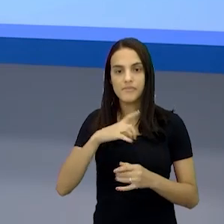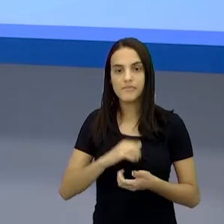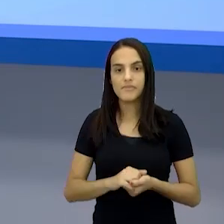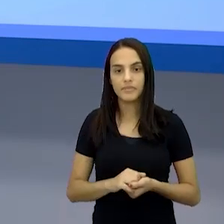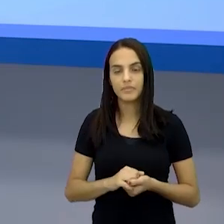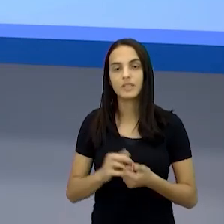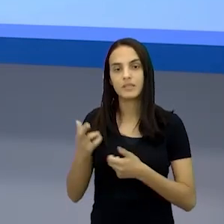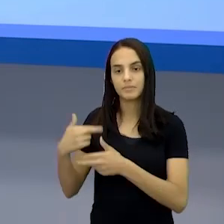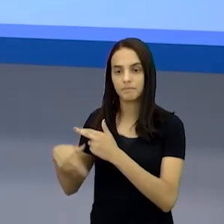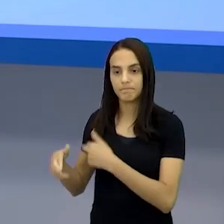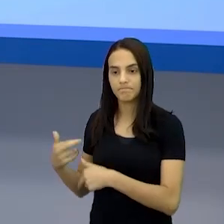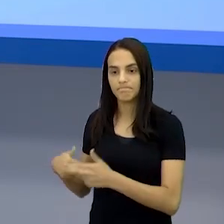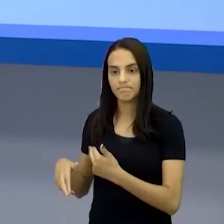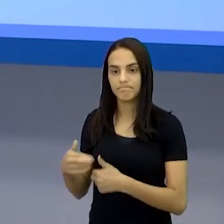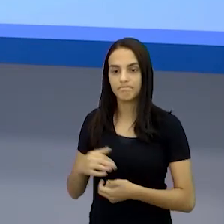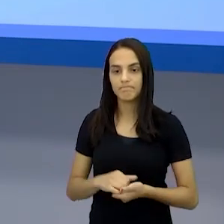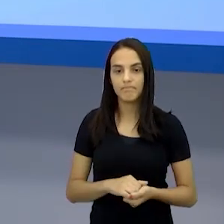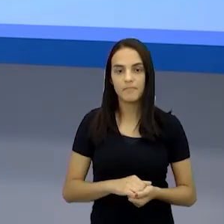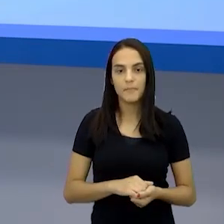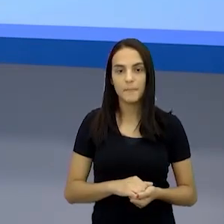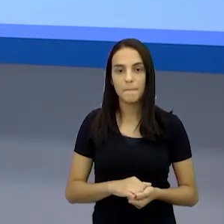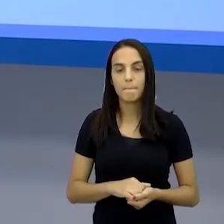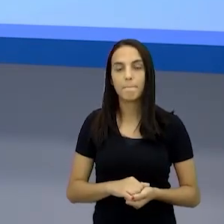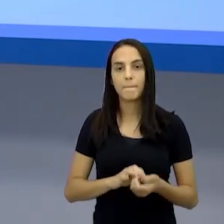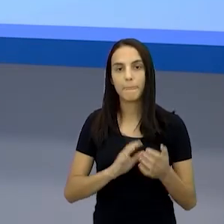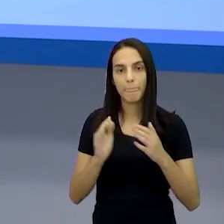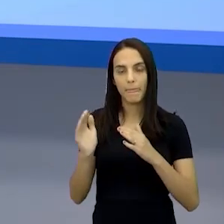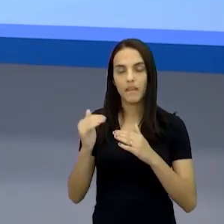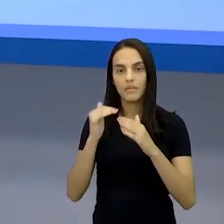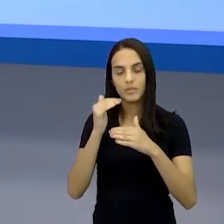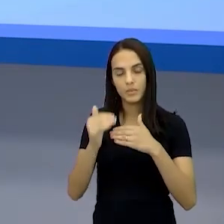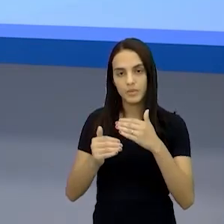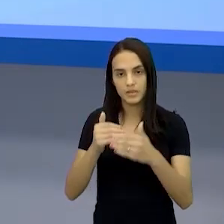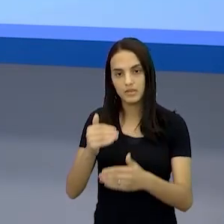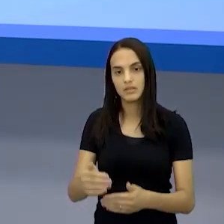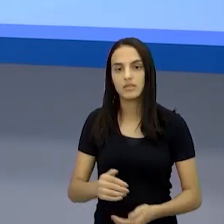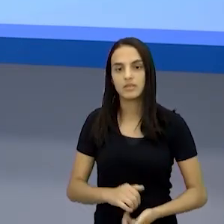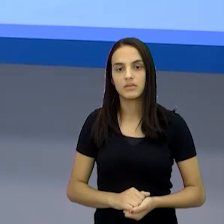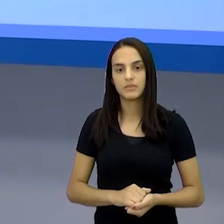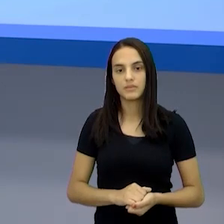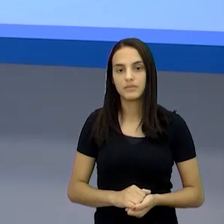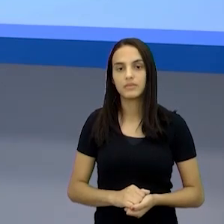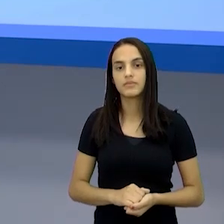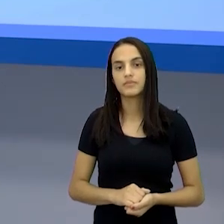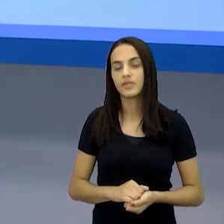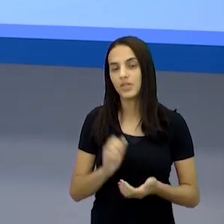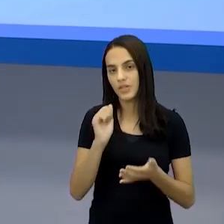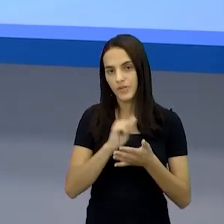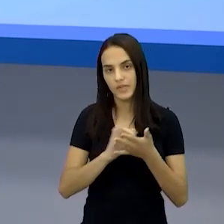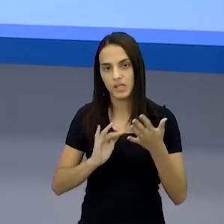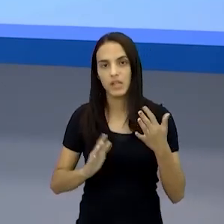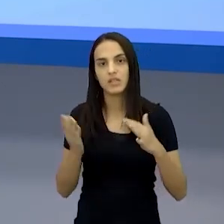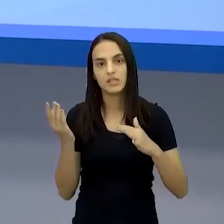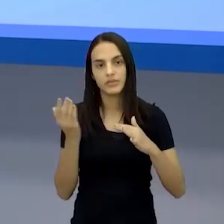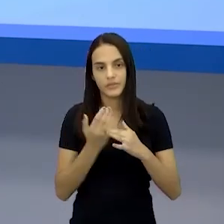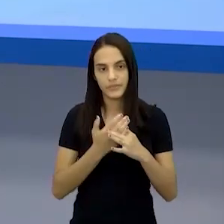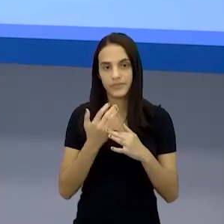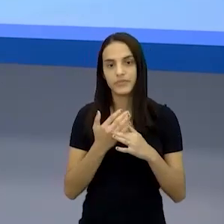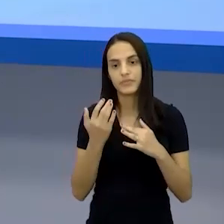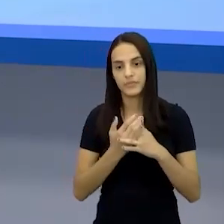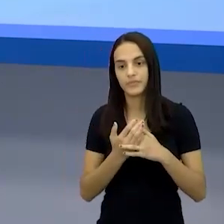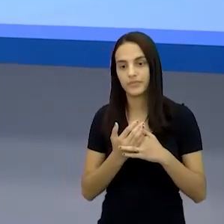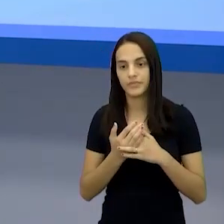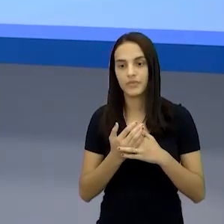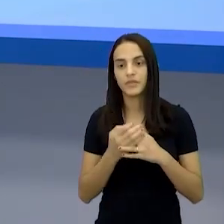essa relação aí do processo, né, das atividades integradas. Então,